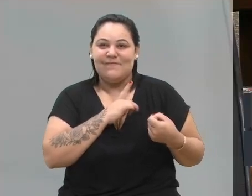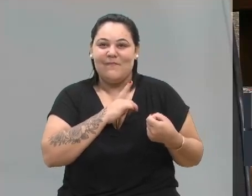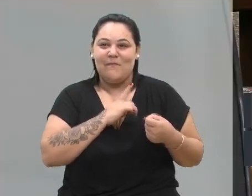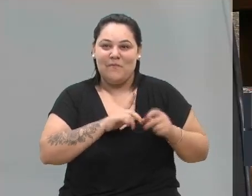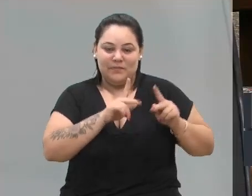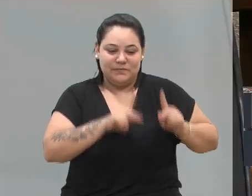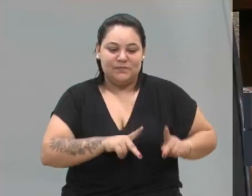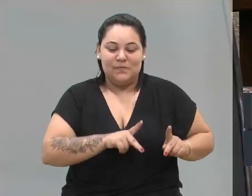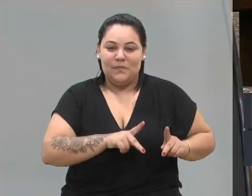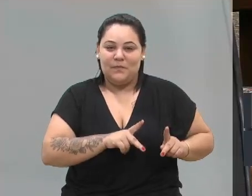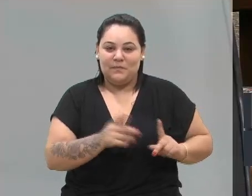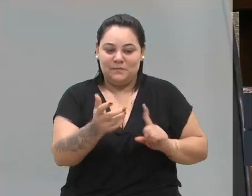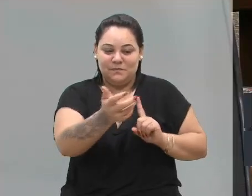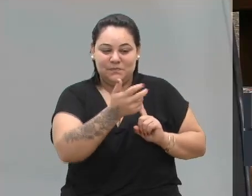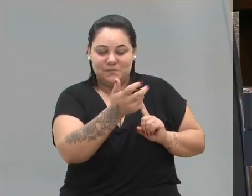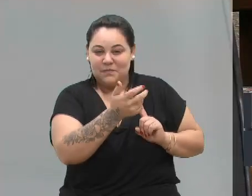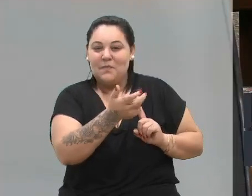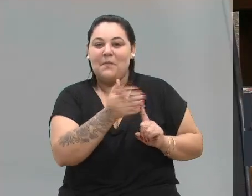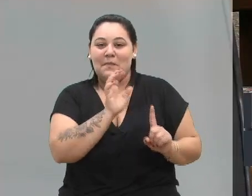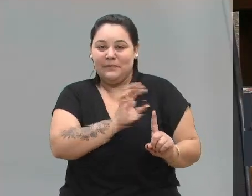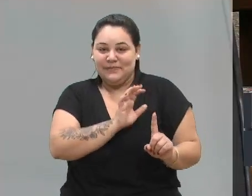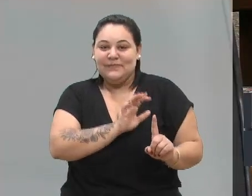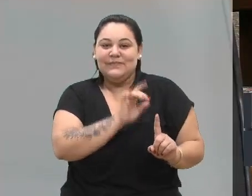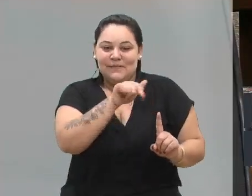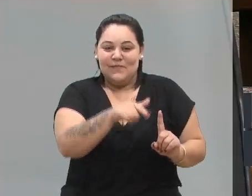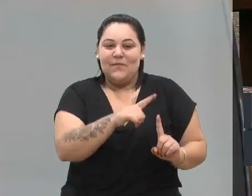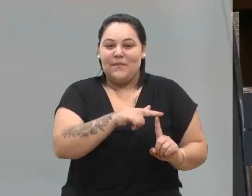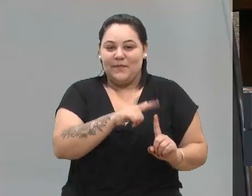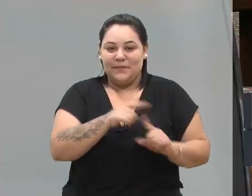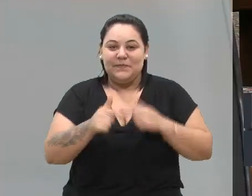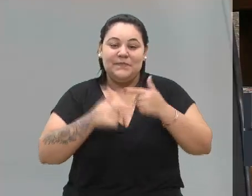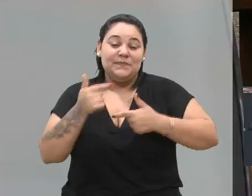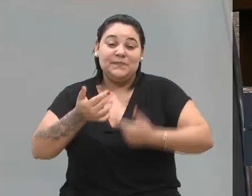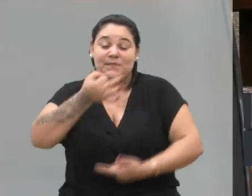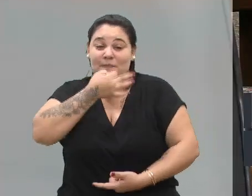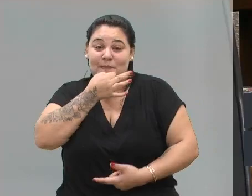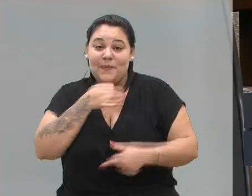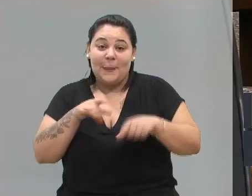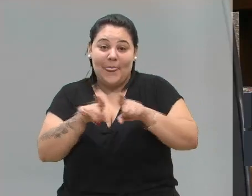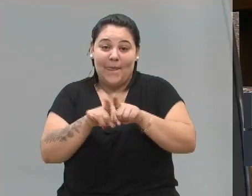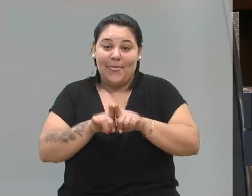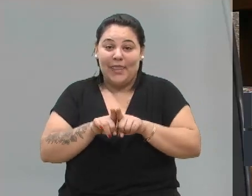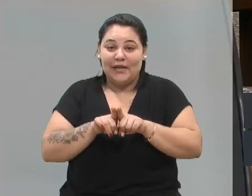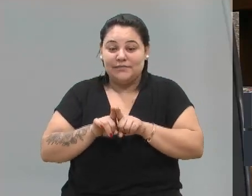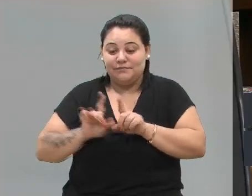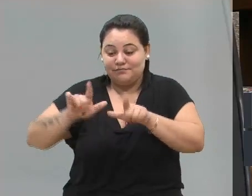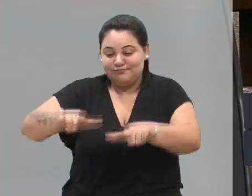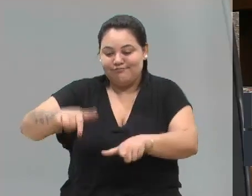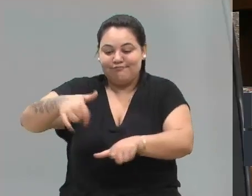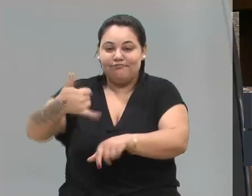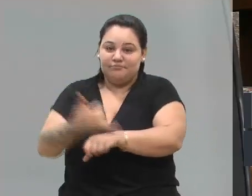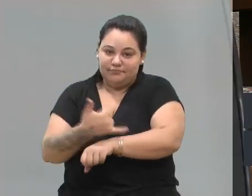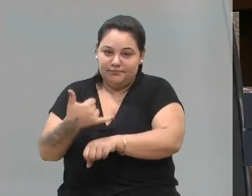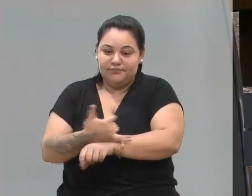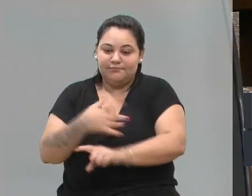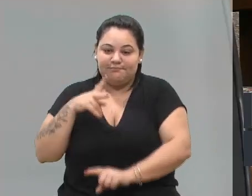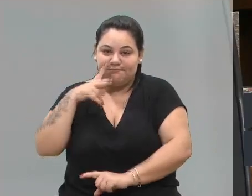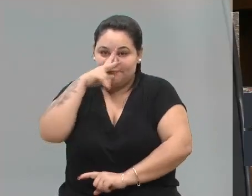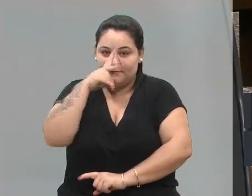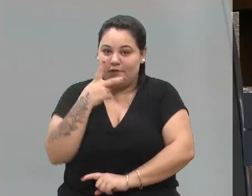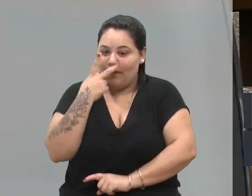se inspiram nesse formato de trabalho. E Caxias também, por ser um polo metal mecânico forte